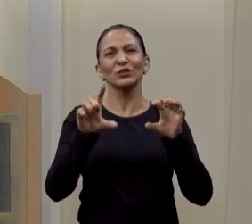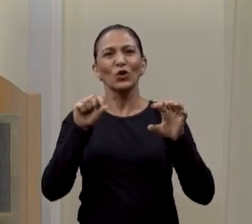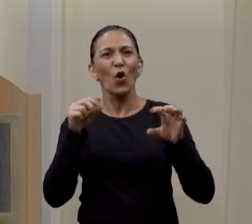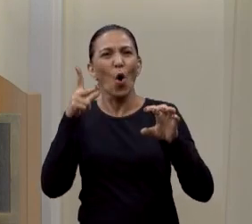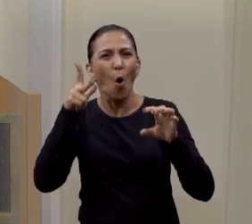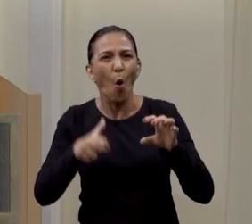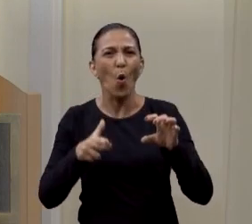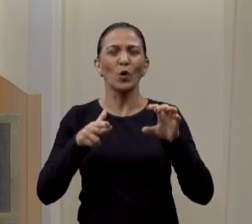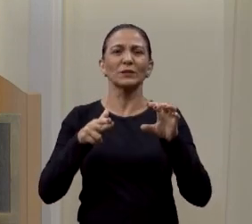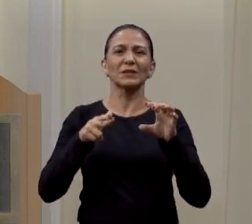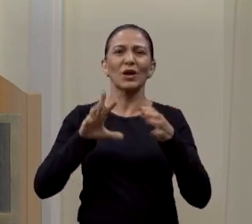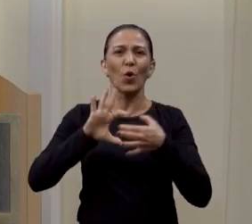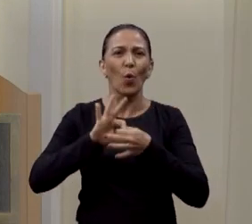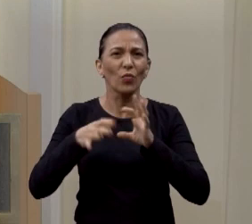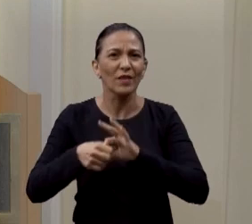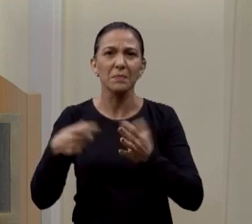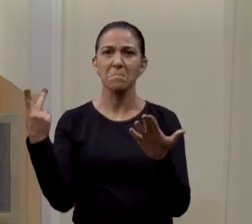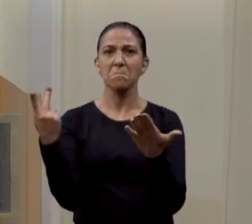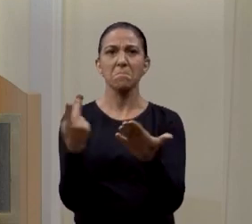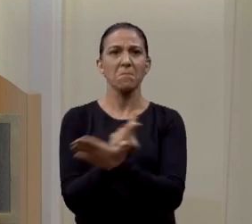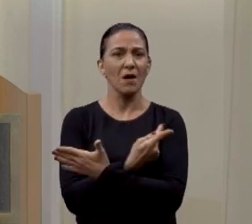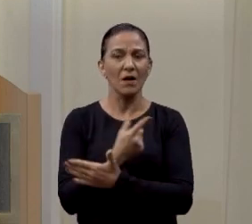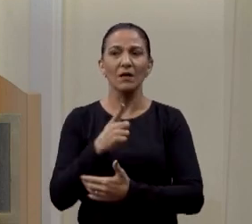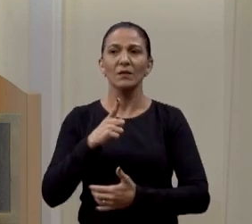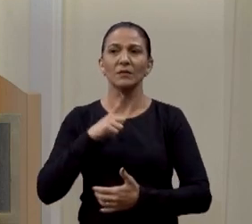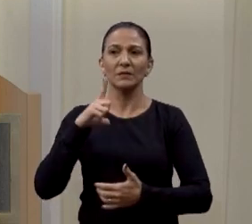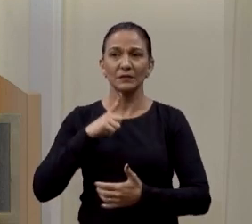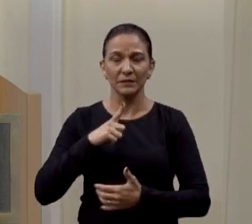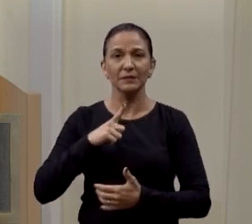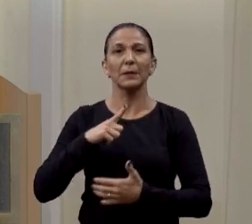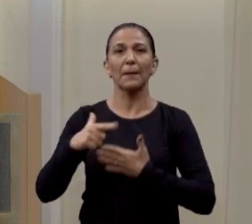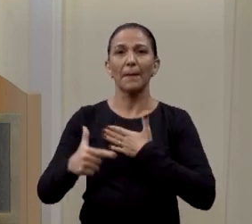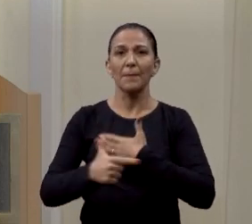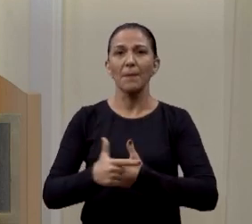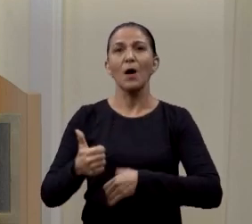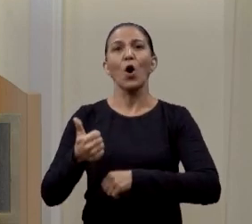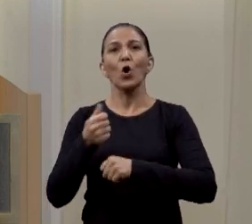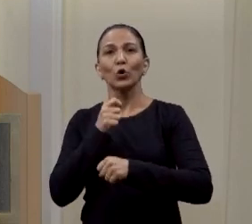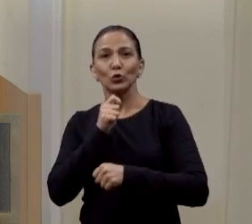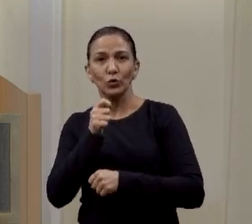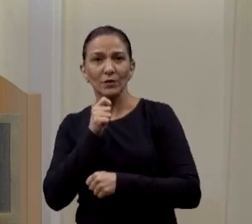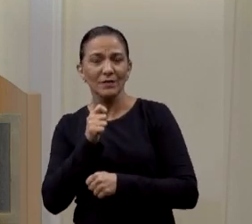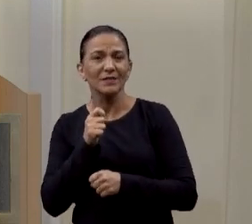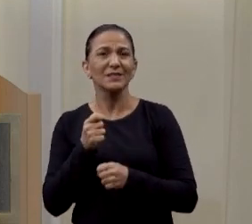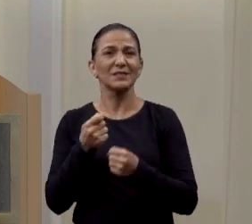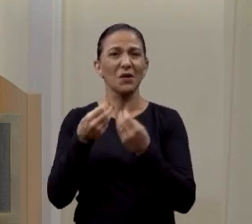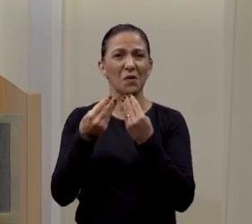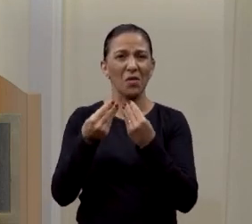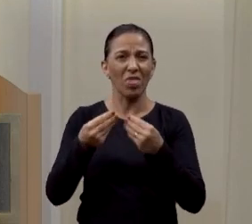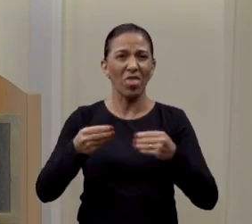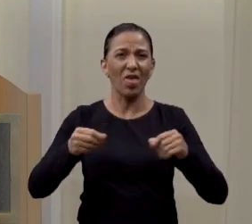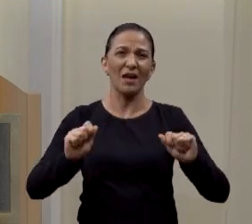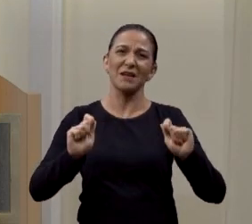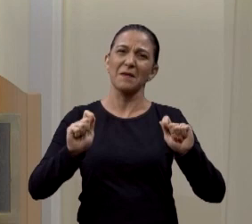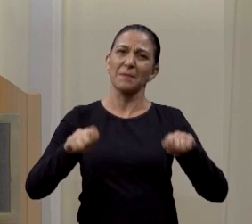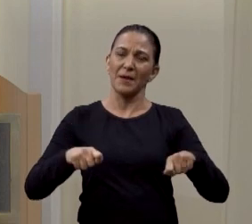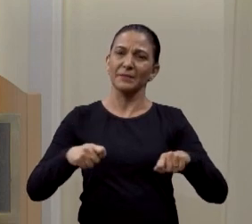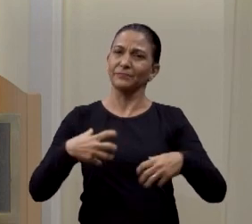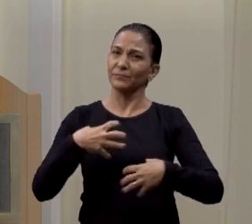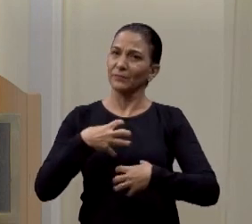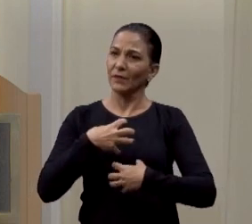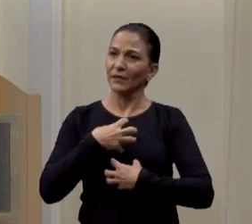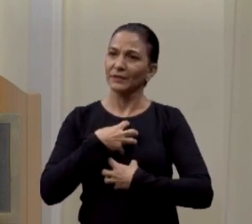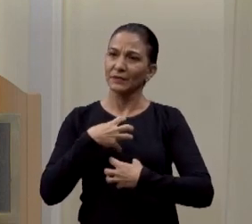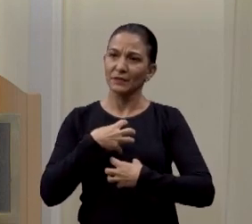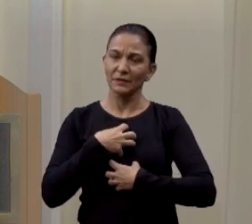na tentativa de inibir a correta função de um jornalista e de desqualificar. Nossos